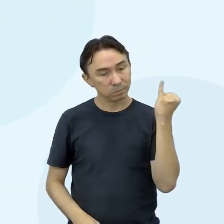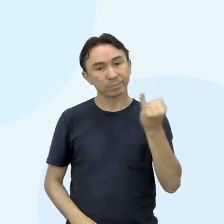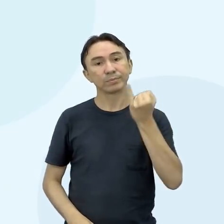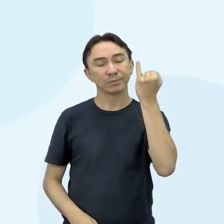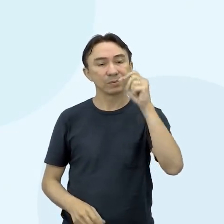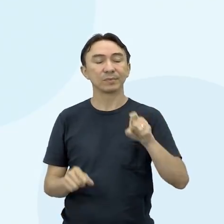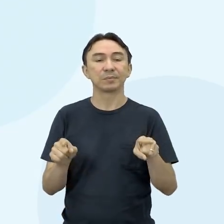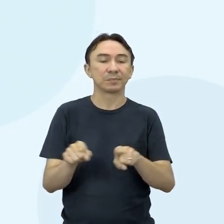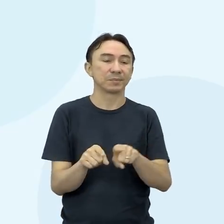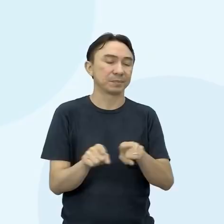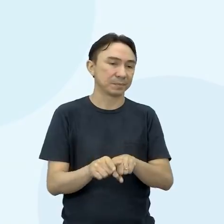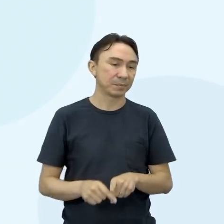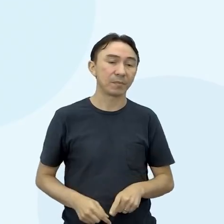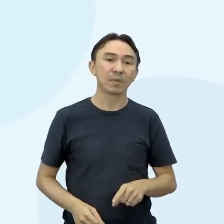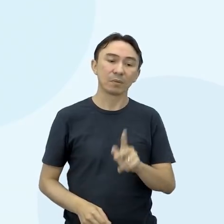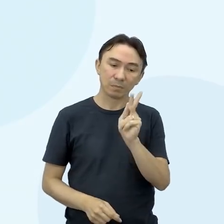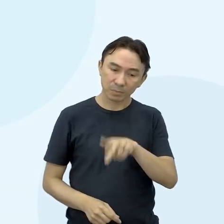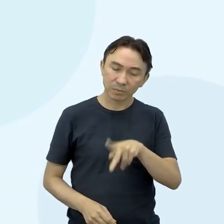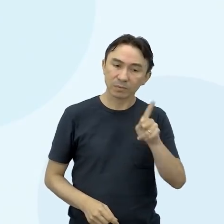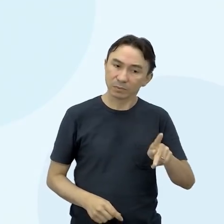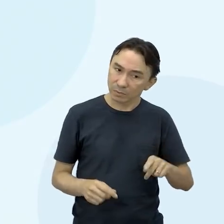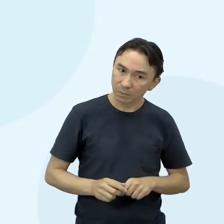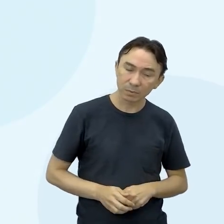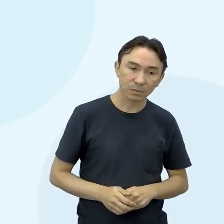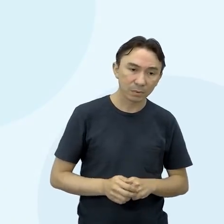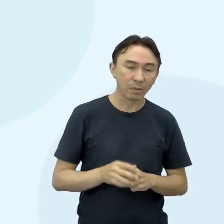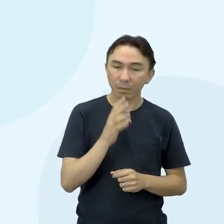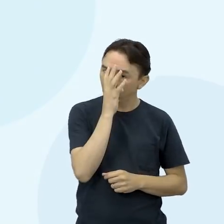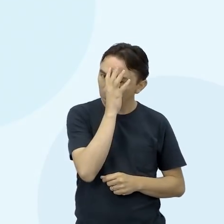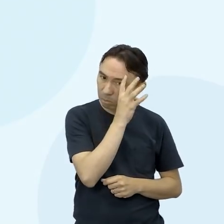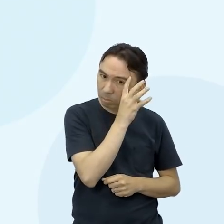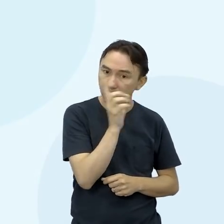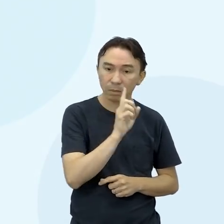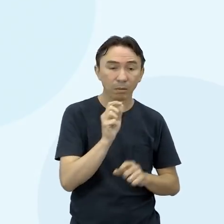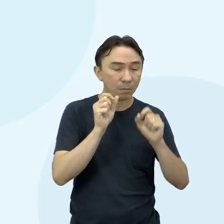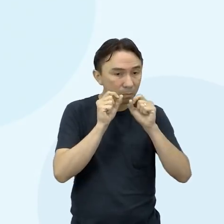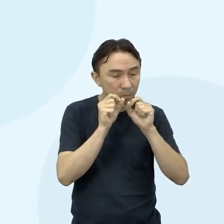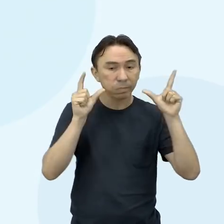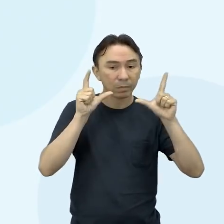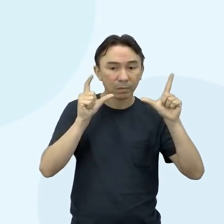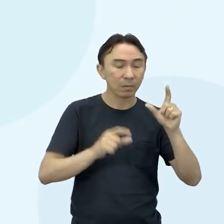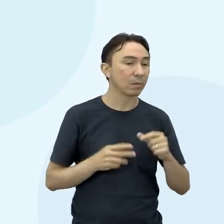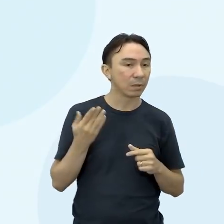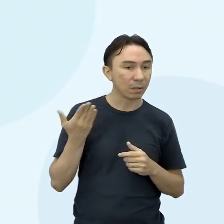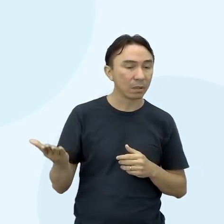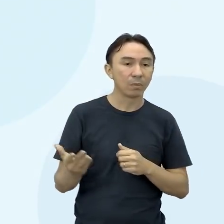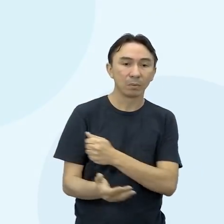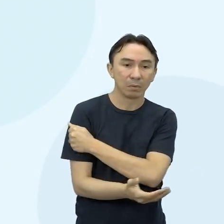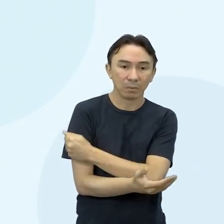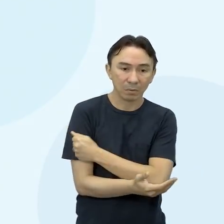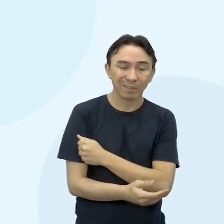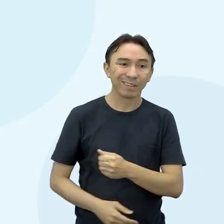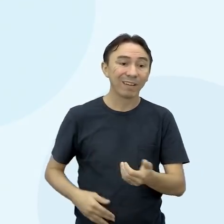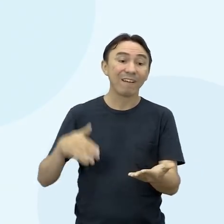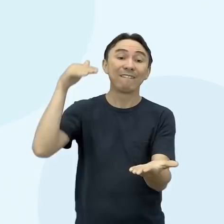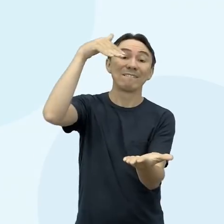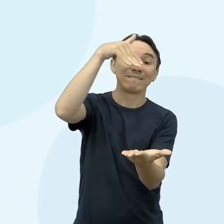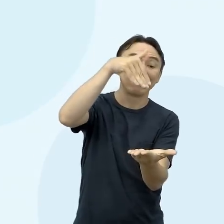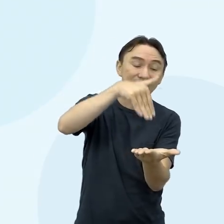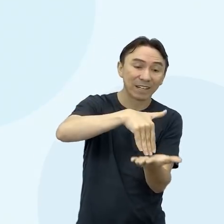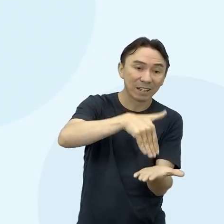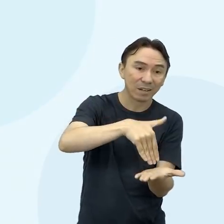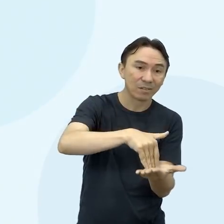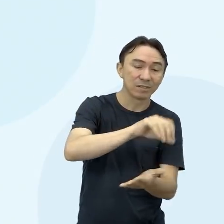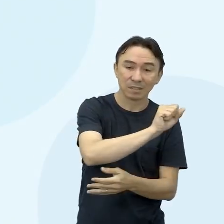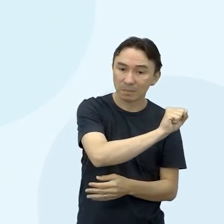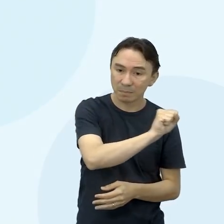o professor ele tem que estar atento, né? Para não deixar somente para os estudantes entregar a atividade só no final do semestre, né? Mas